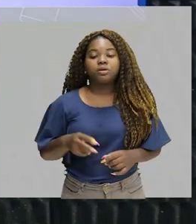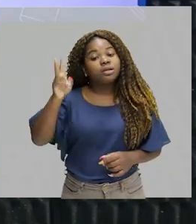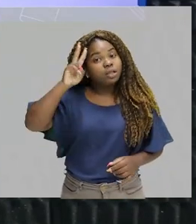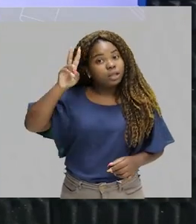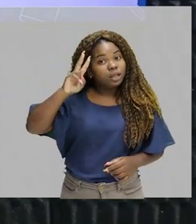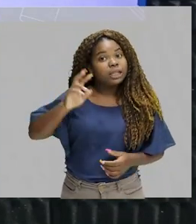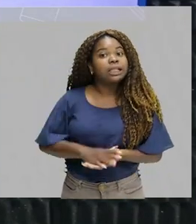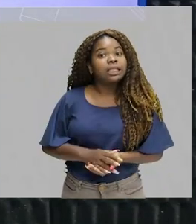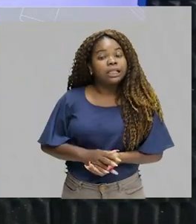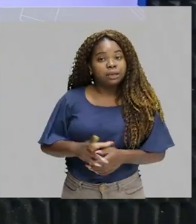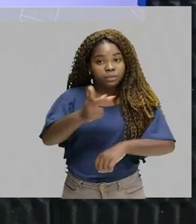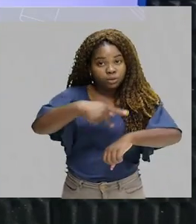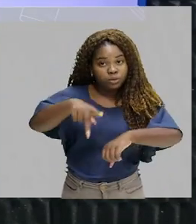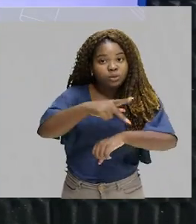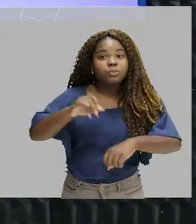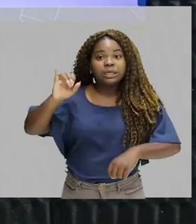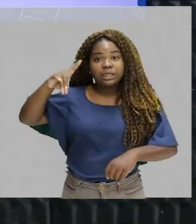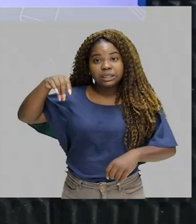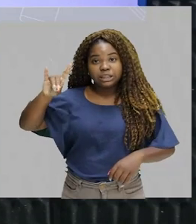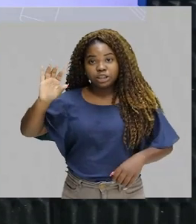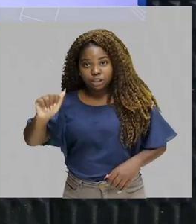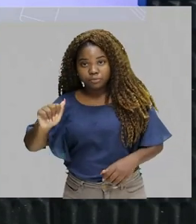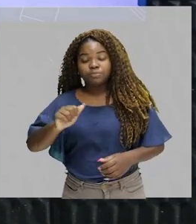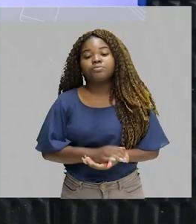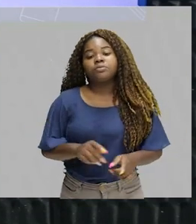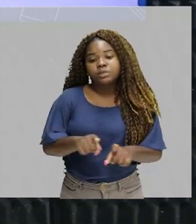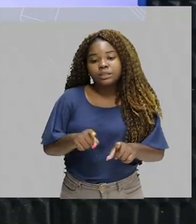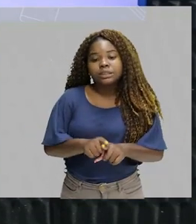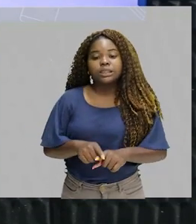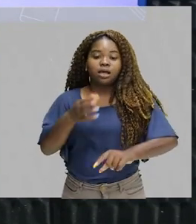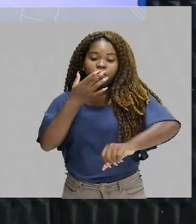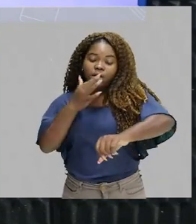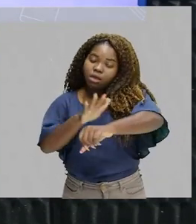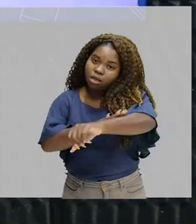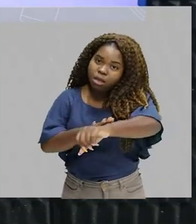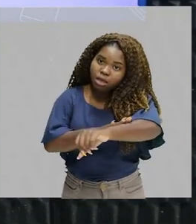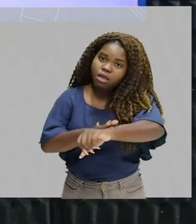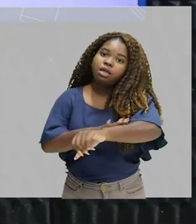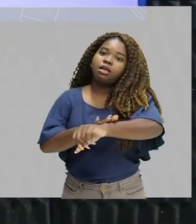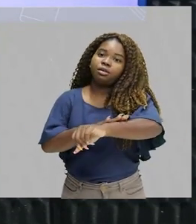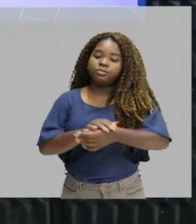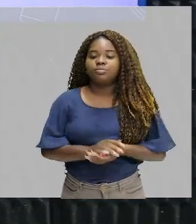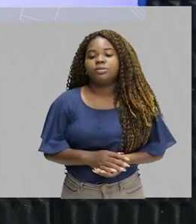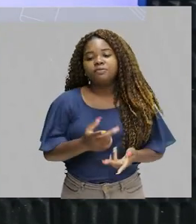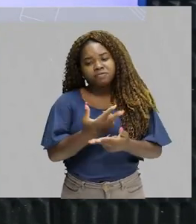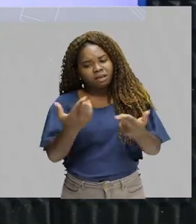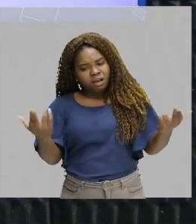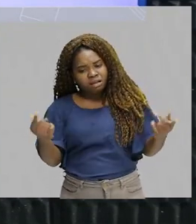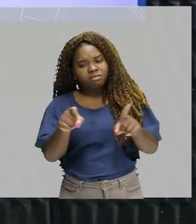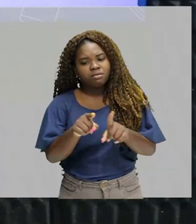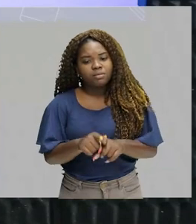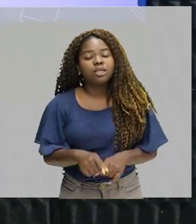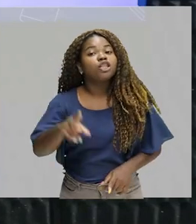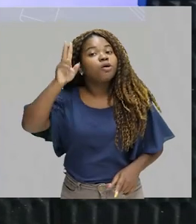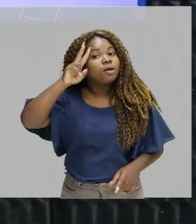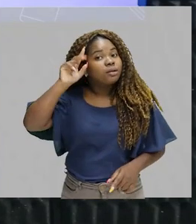lá da Índia né do hinduísmo Pois é fatores étnicos também dentre outros fatores tá então